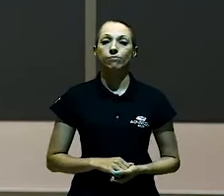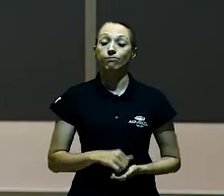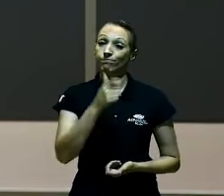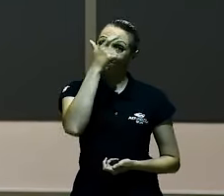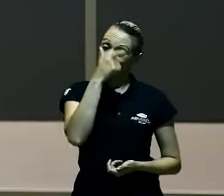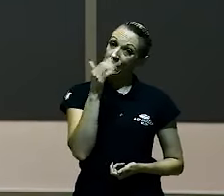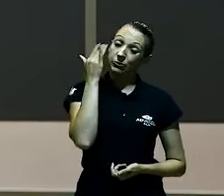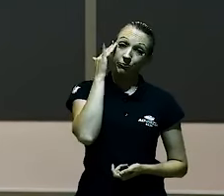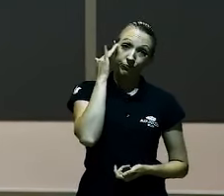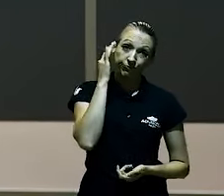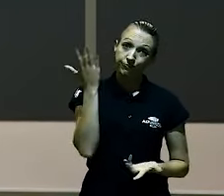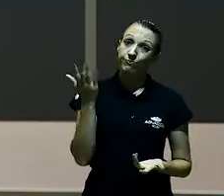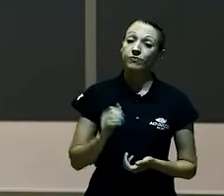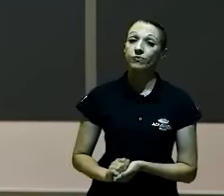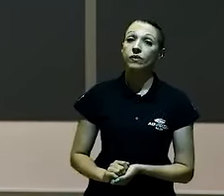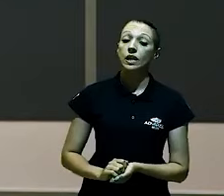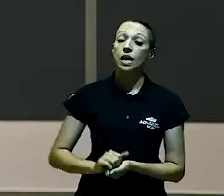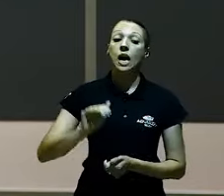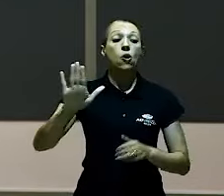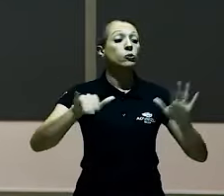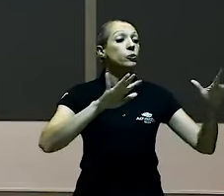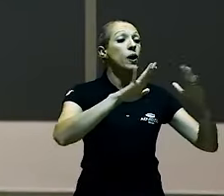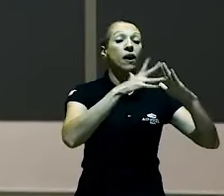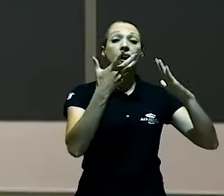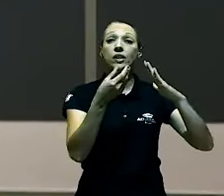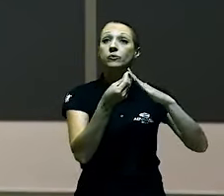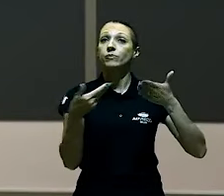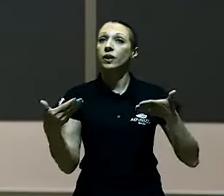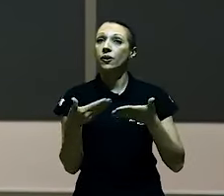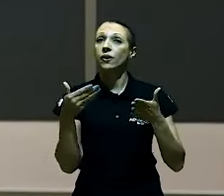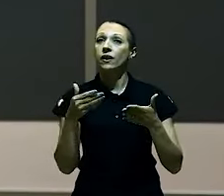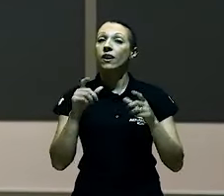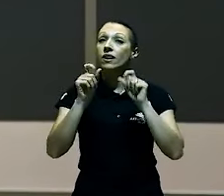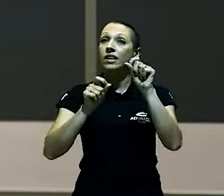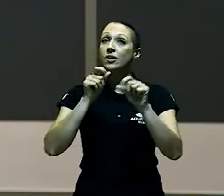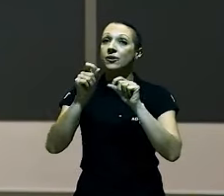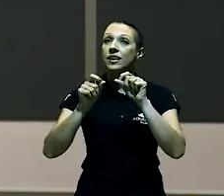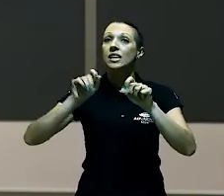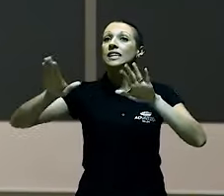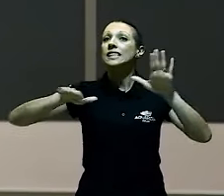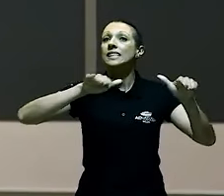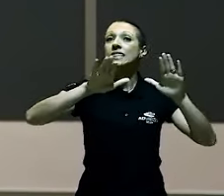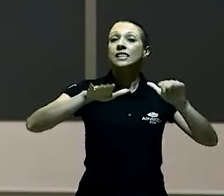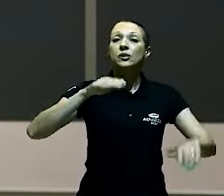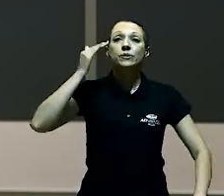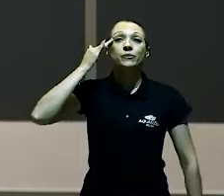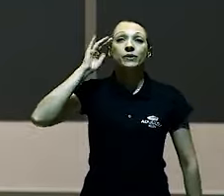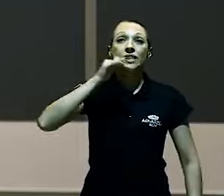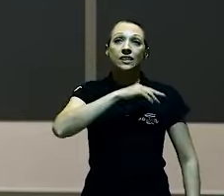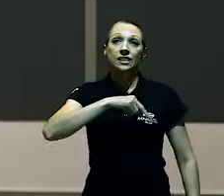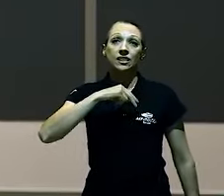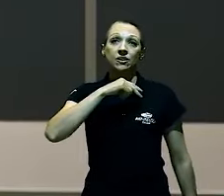que o maior chamado de Deus para a igreja neste tempo é o mesmo de Jonas. É um chamado a entender a misericórdia de Deus para